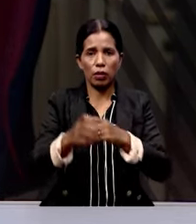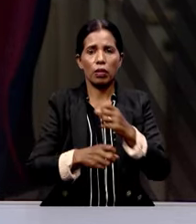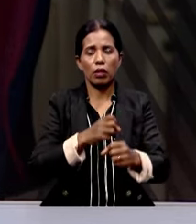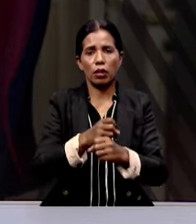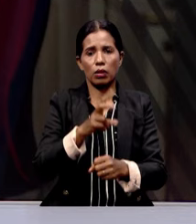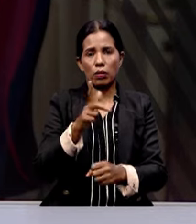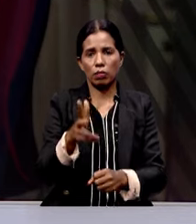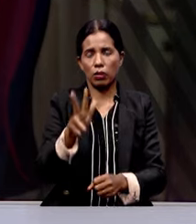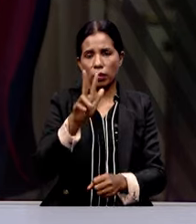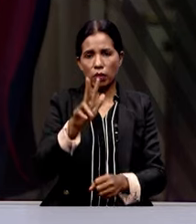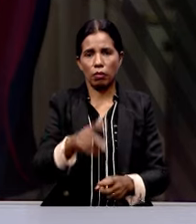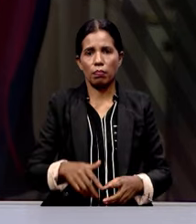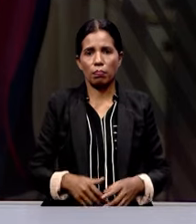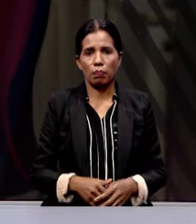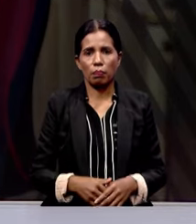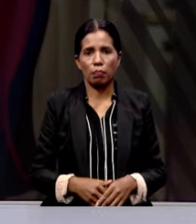Recintolo.